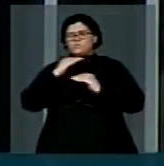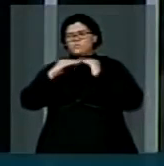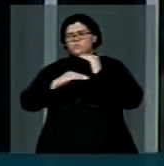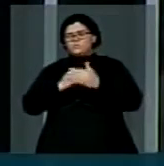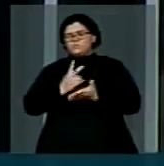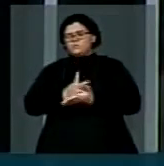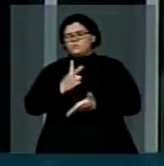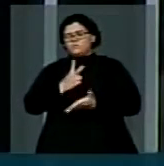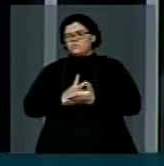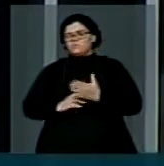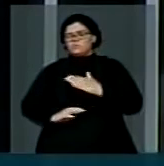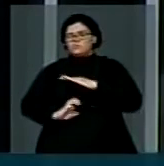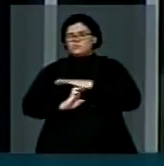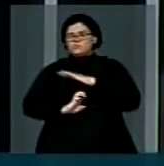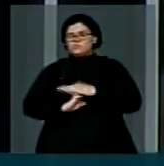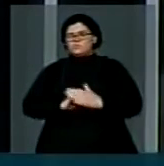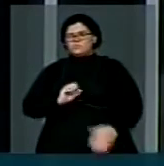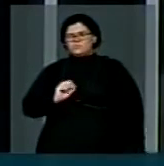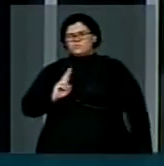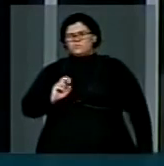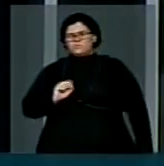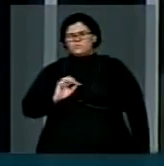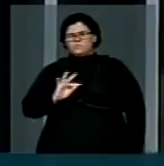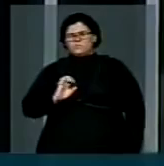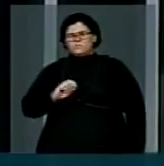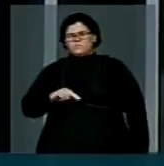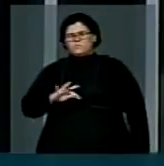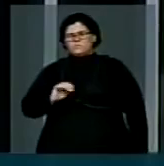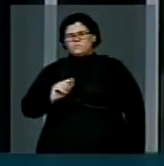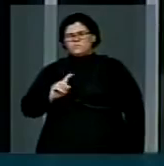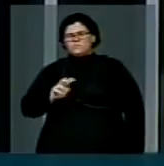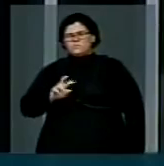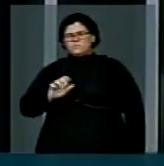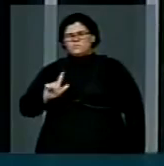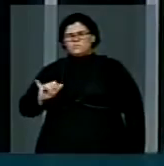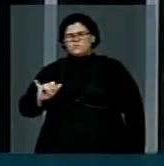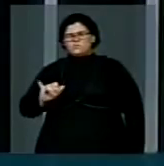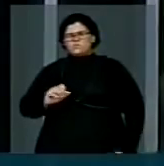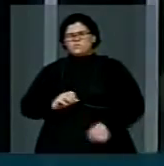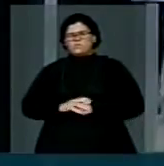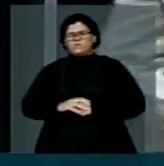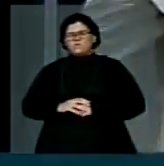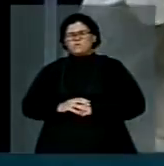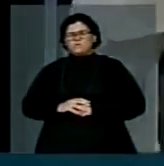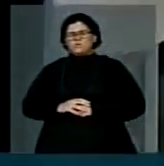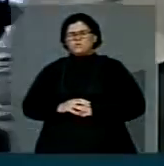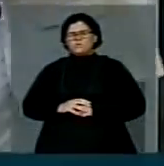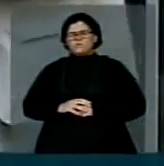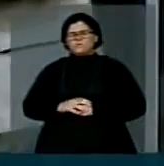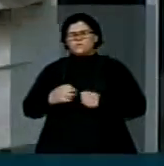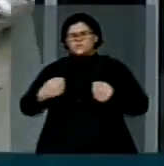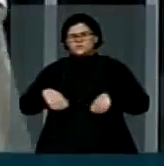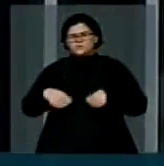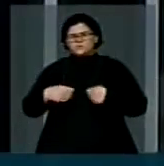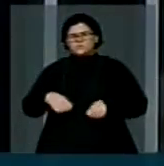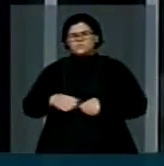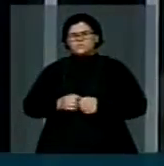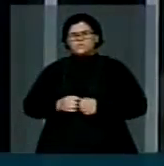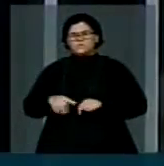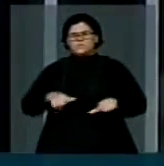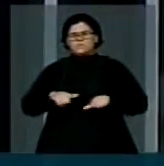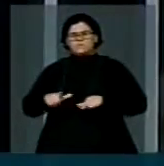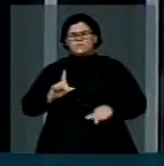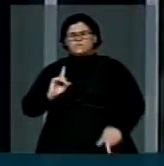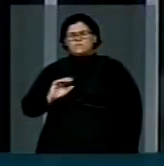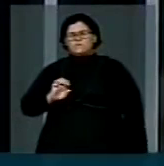de empresas sustentáveis é o que precisa ser feito para se ter uma empresa sustentável e um trabalho decente.